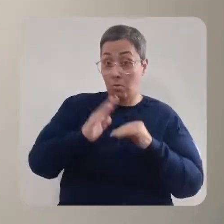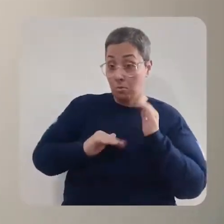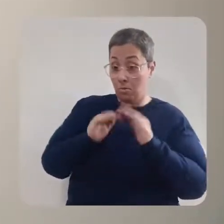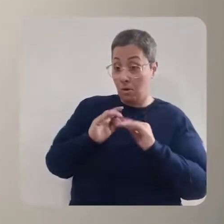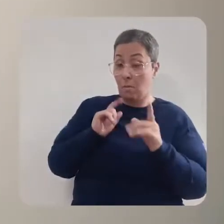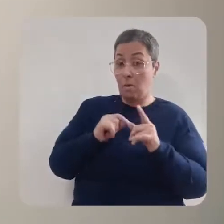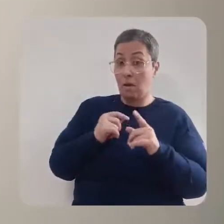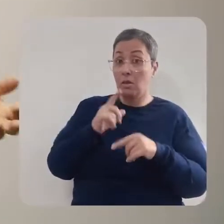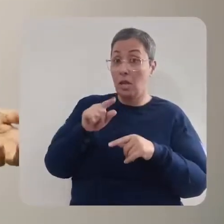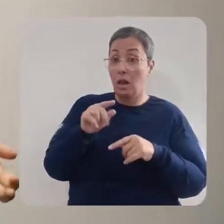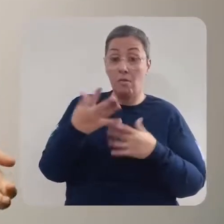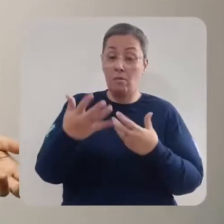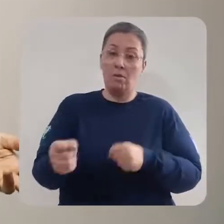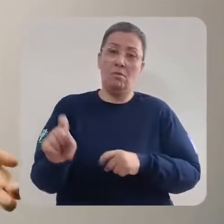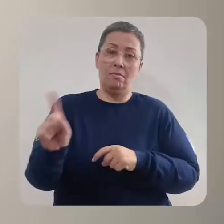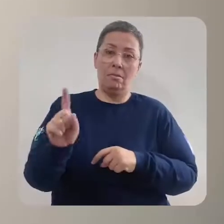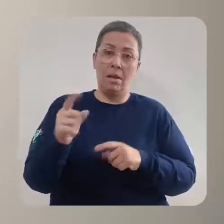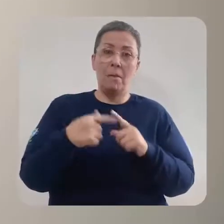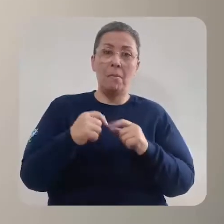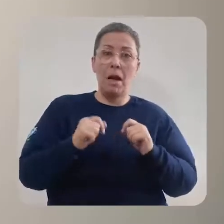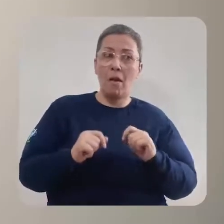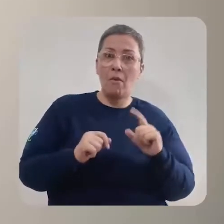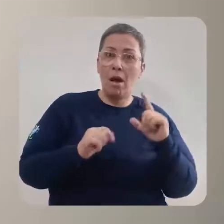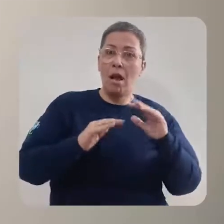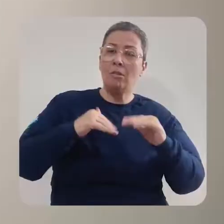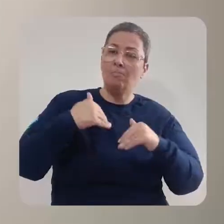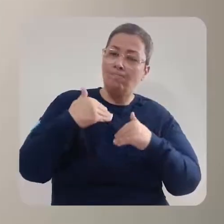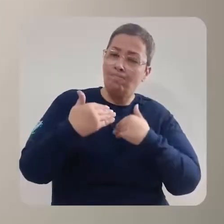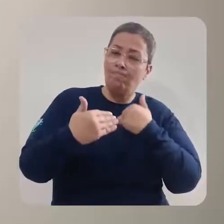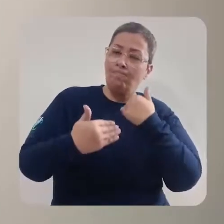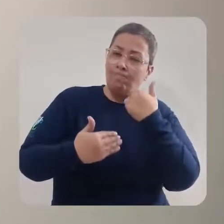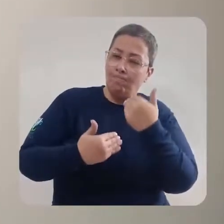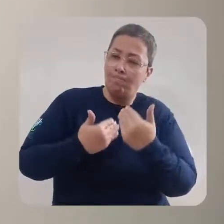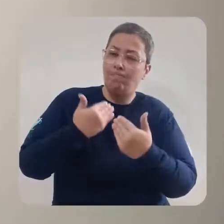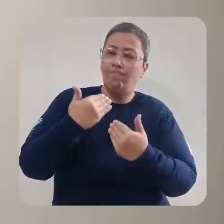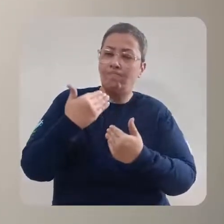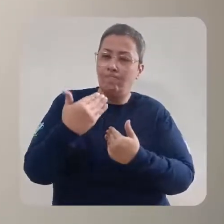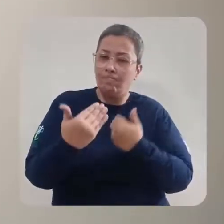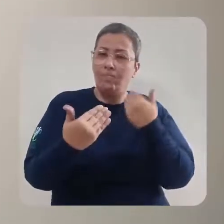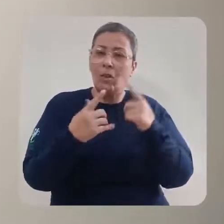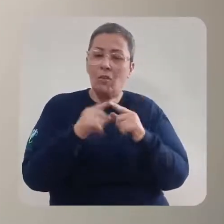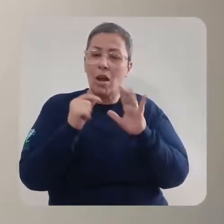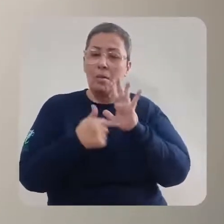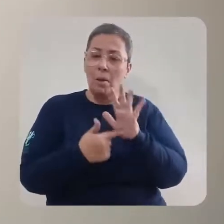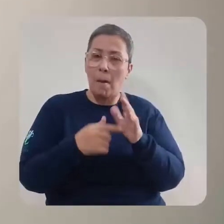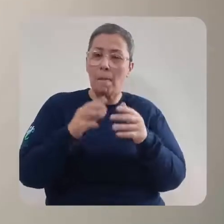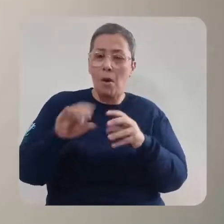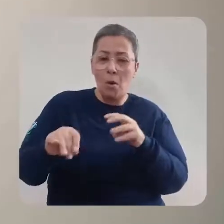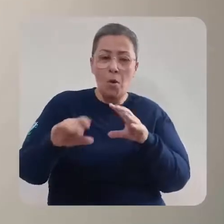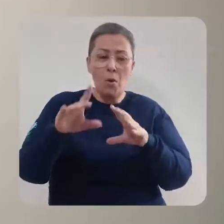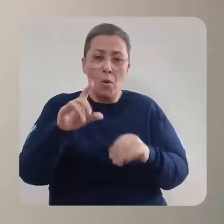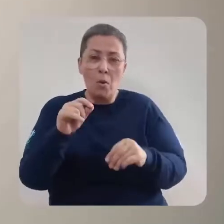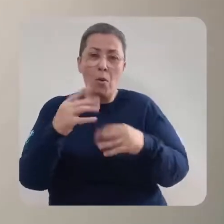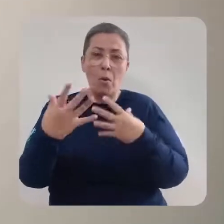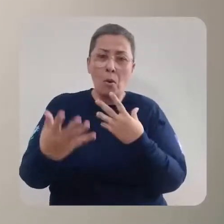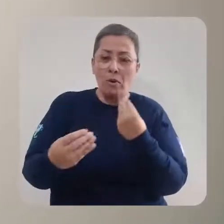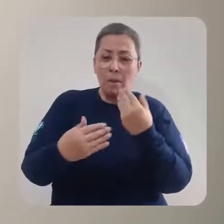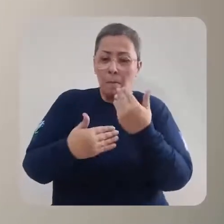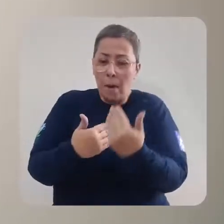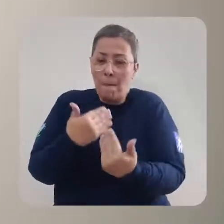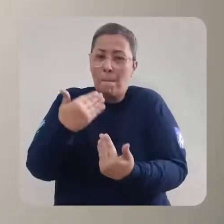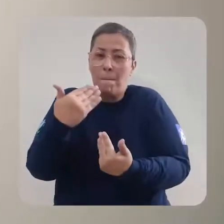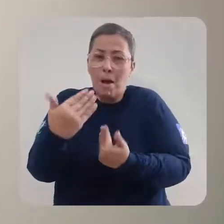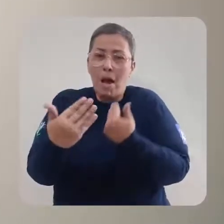fizer, menos ela vai deixar. Quanto mais eu estiver ali colocando as minhas impressões digitais sobre